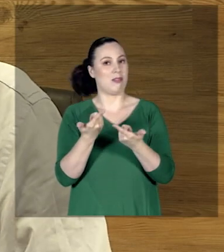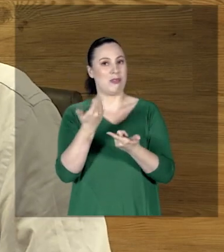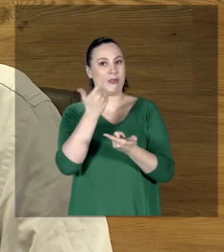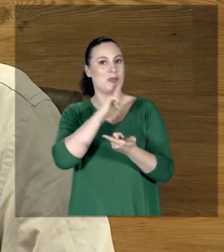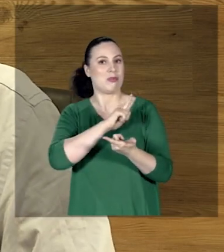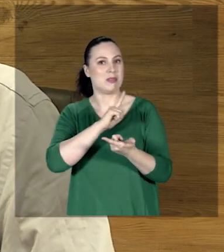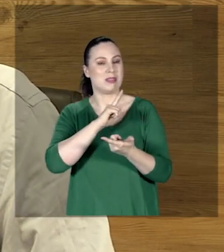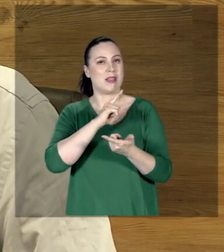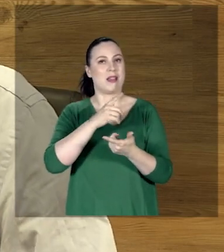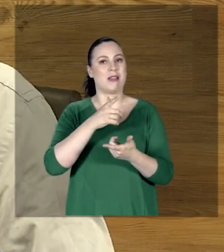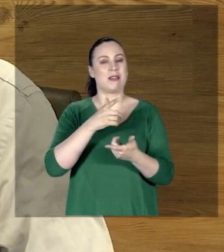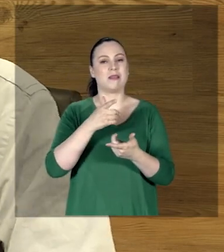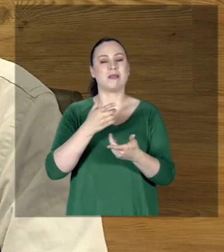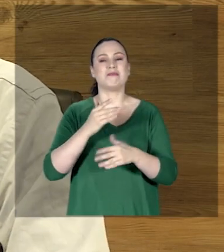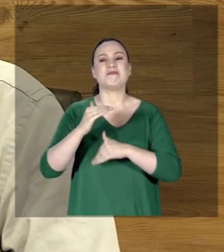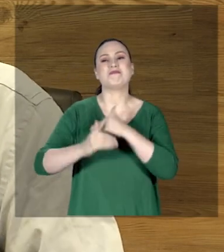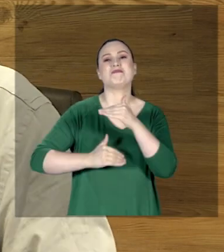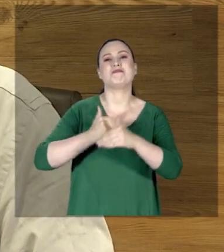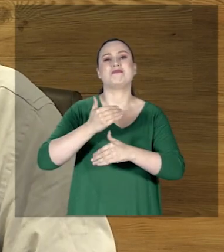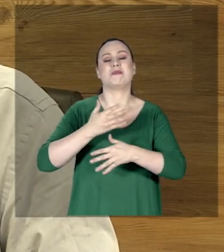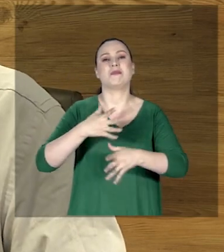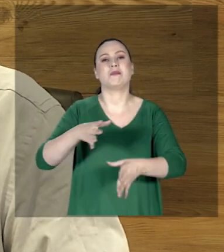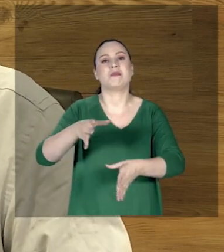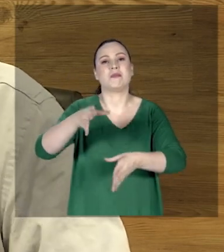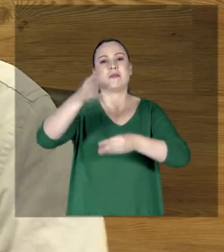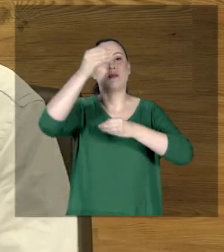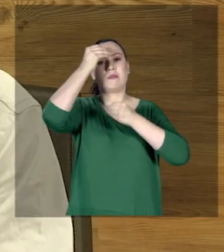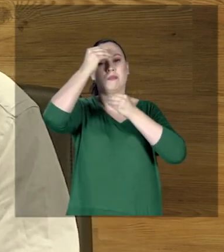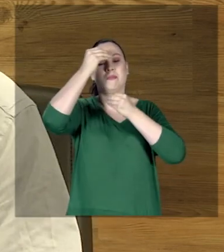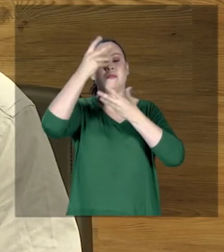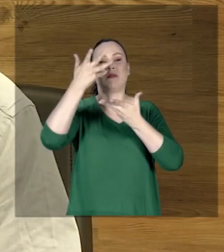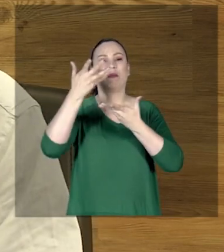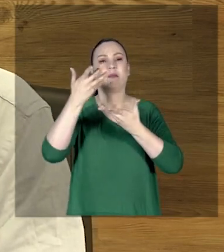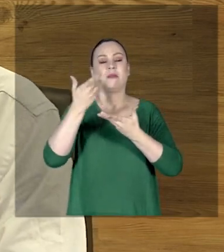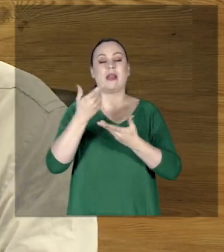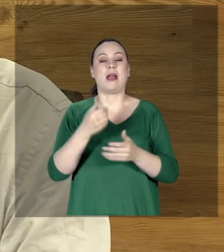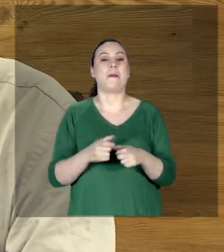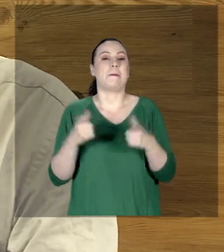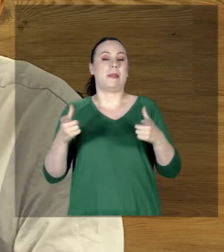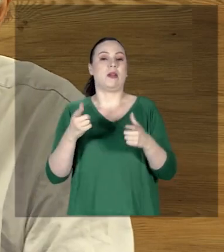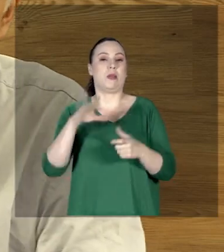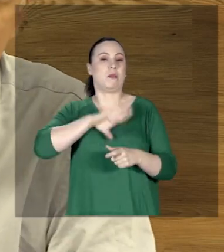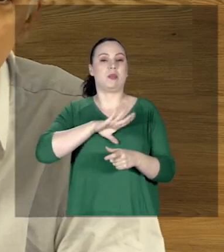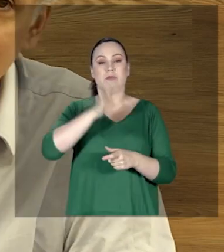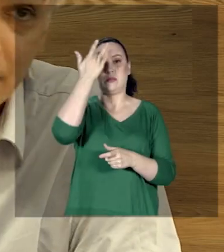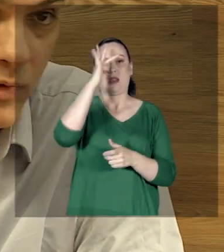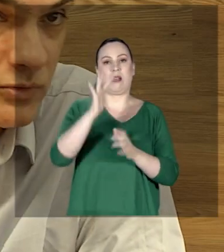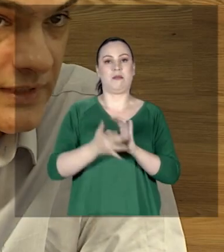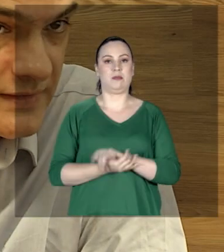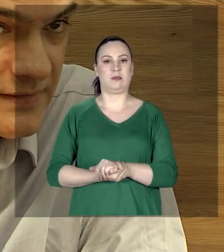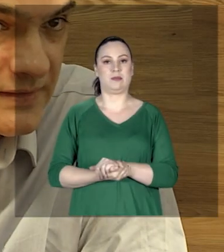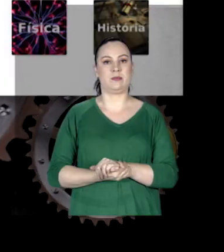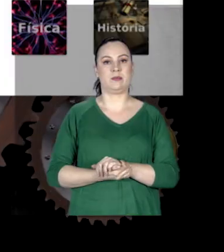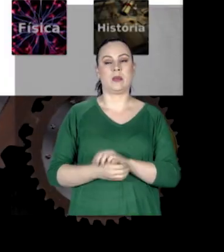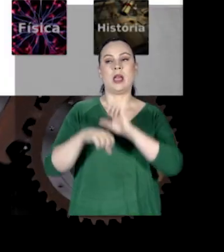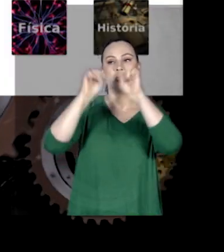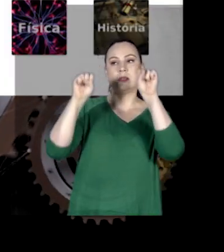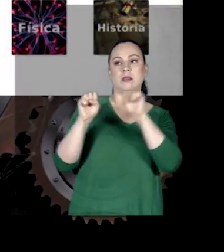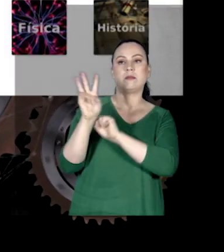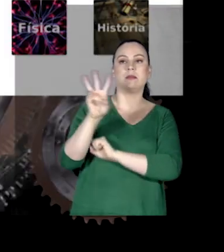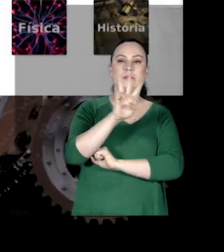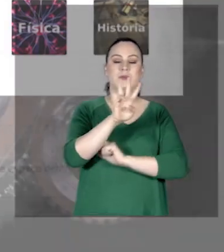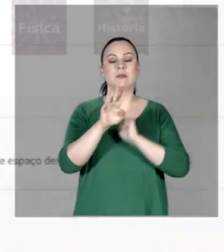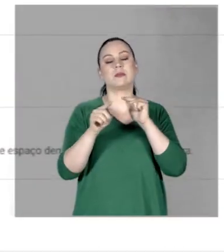palavras, ele não consegue, na sua maioria das vezes, avançar nos estudos. Lembrando que a maioria deles não sabe português. A